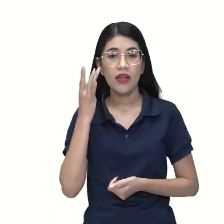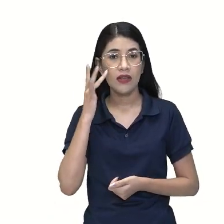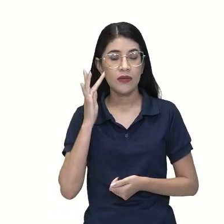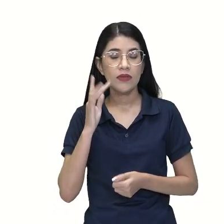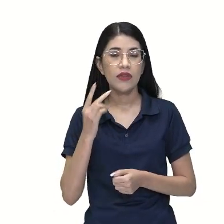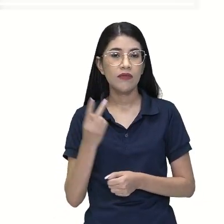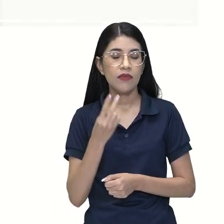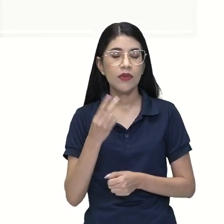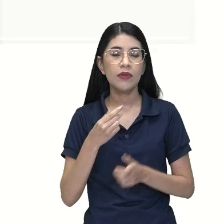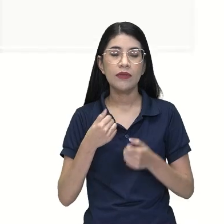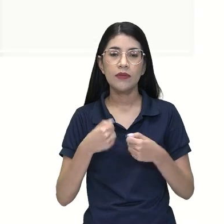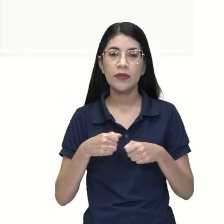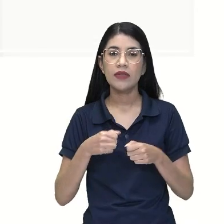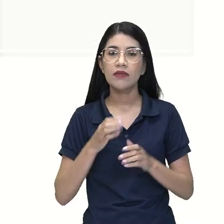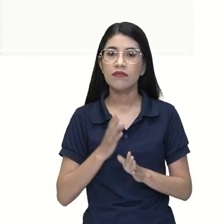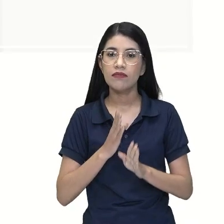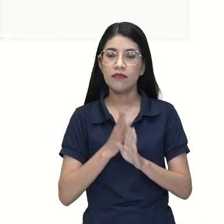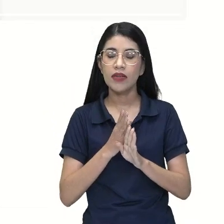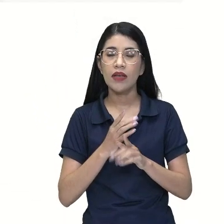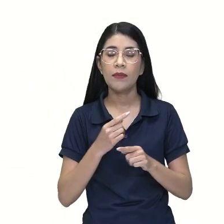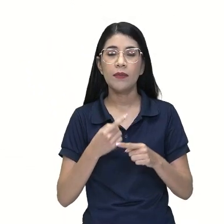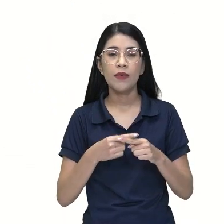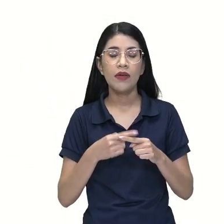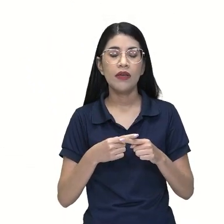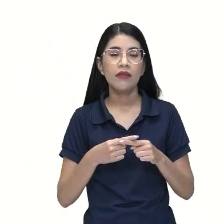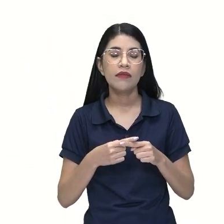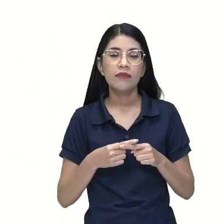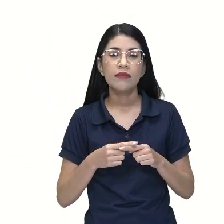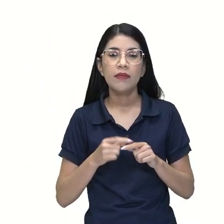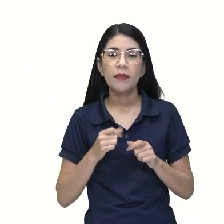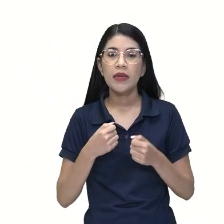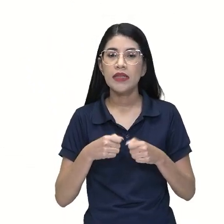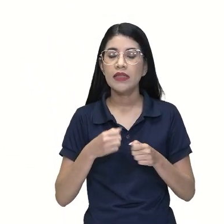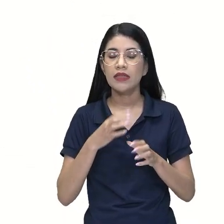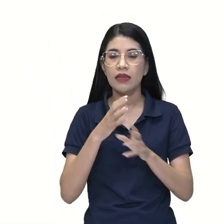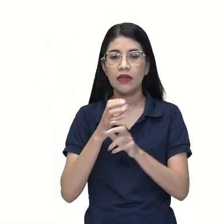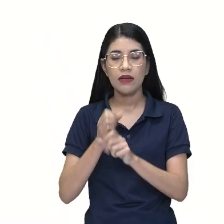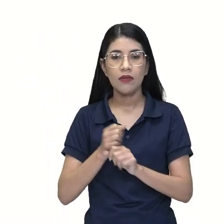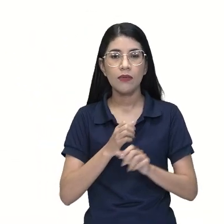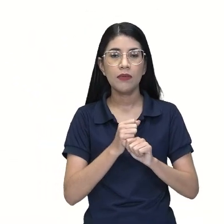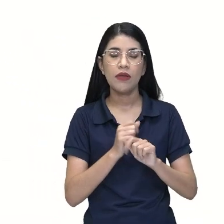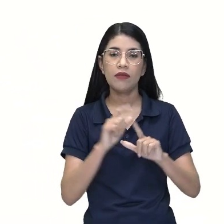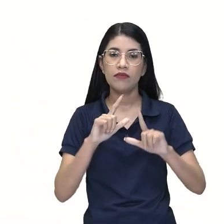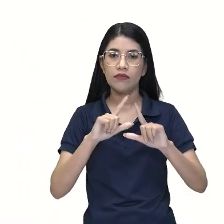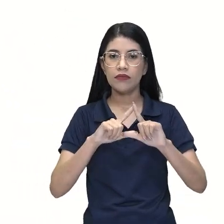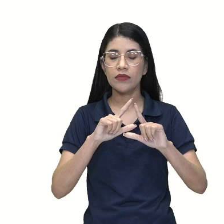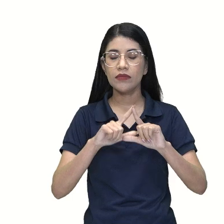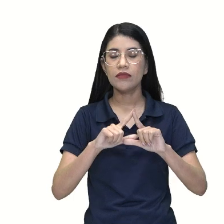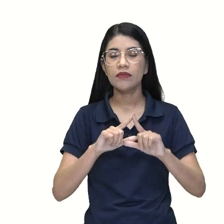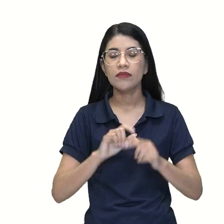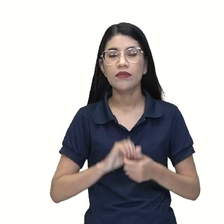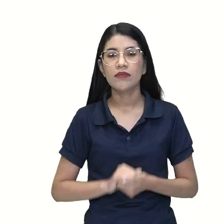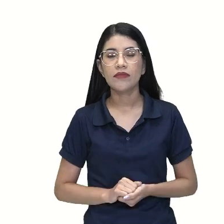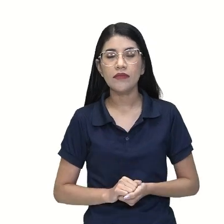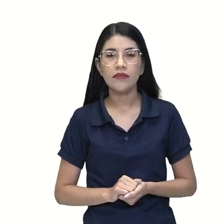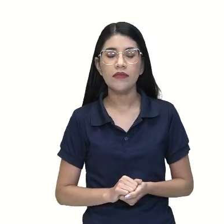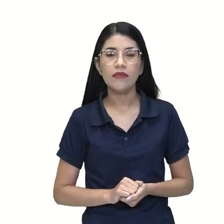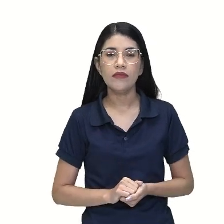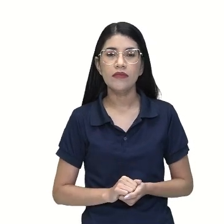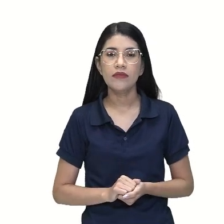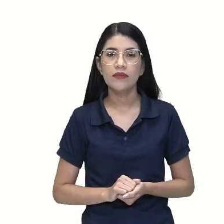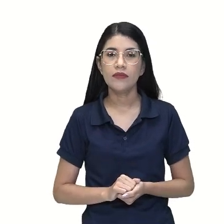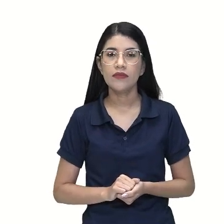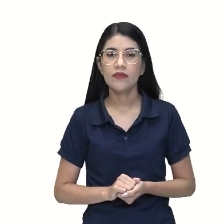sabemos. Por quê? Porque a gente precisa calculá-lo, ok? A gente precisa calcular o